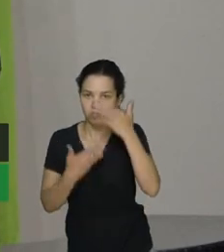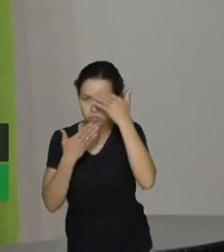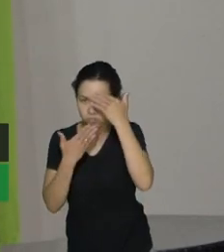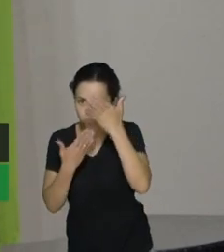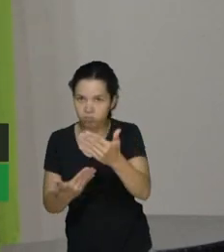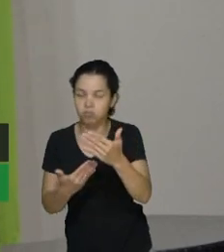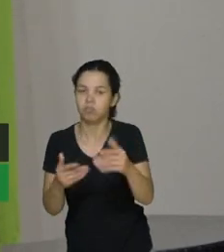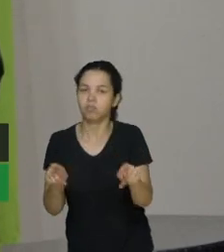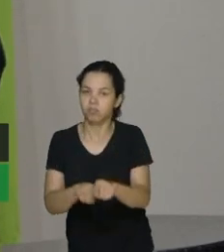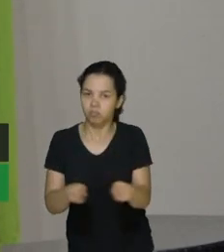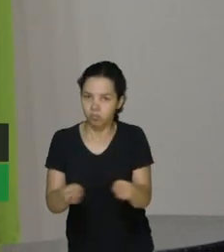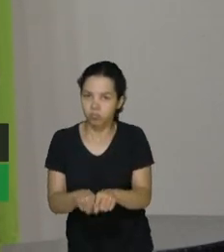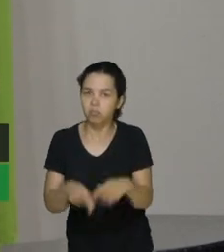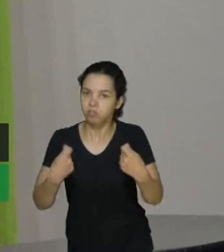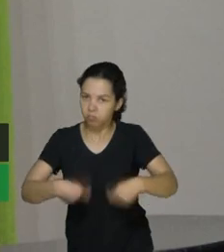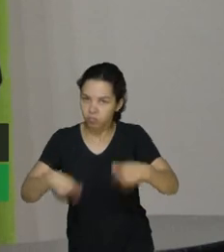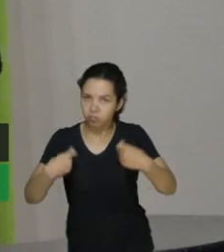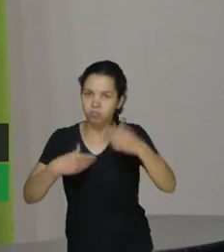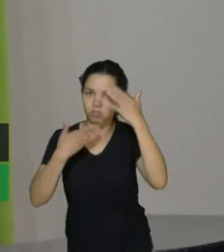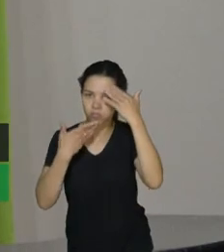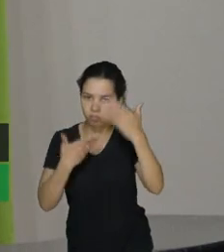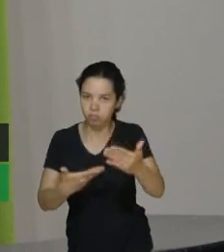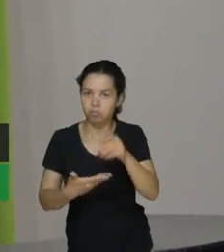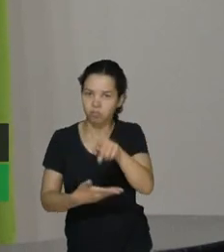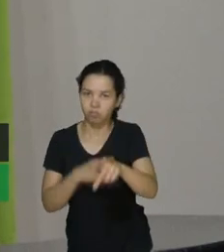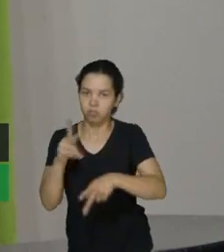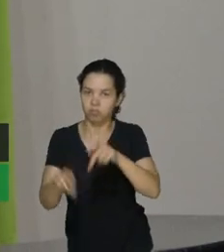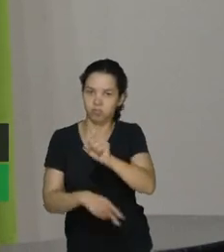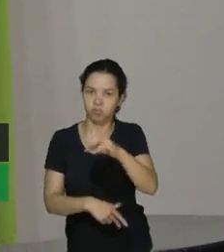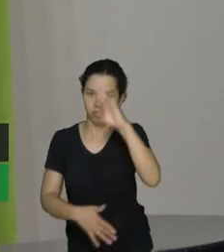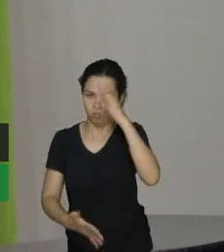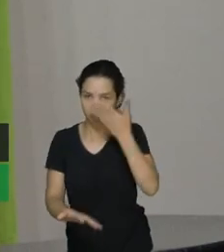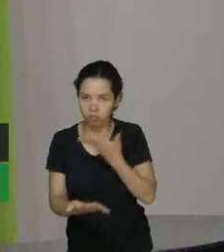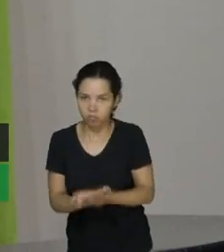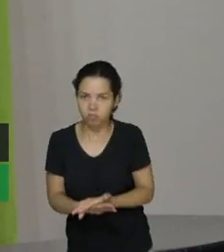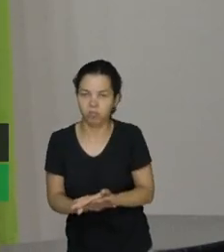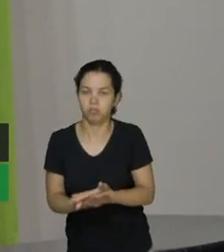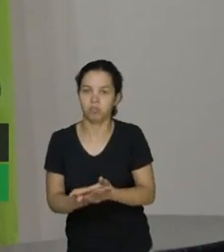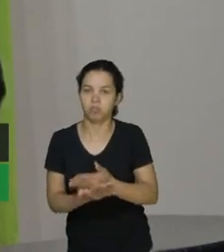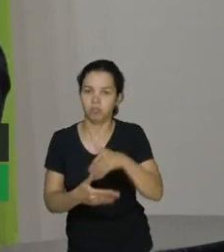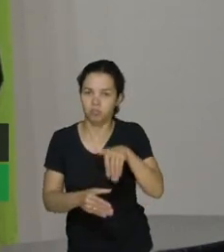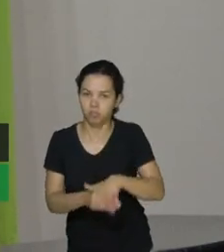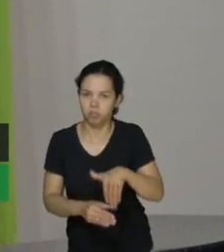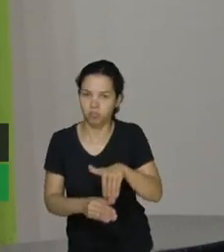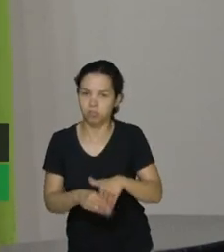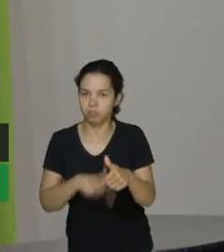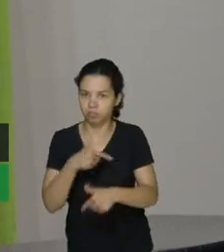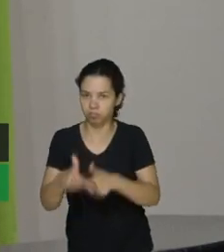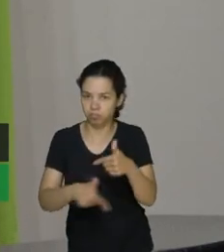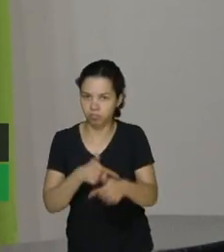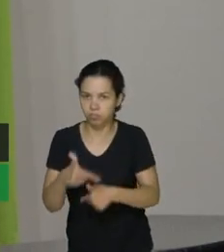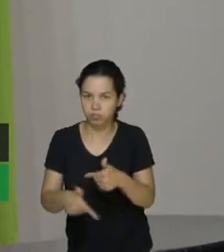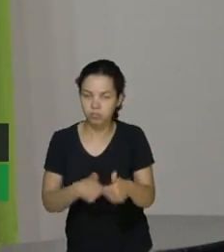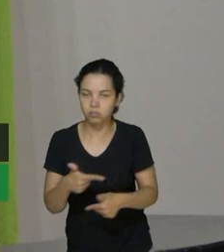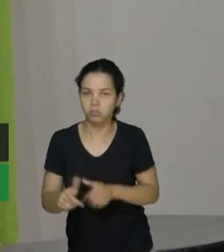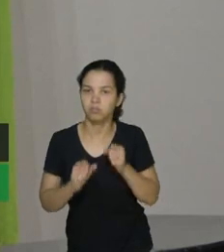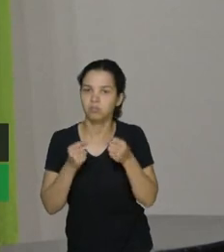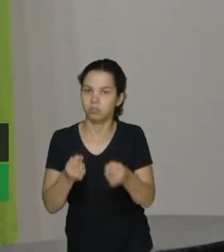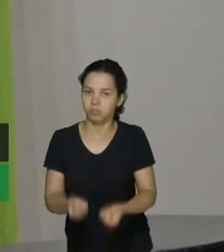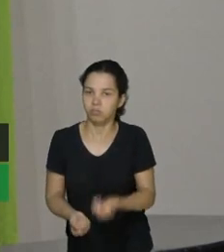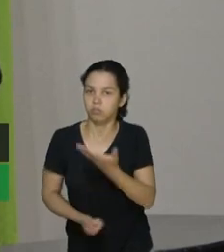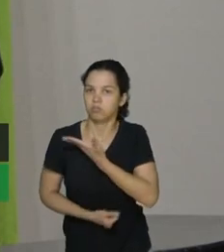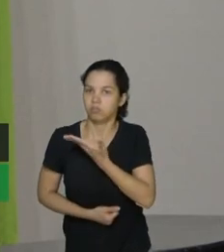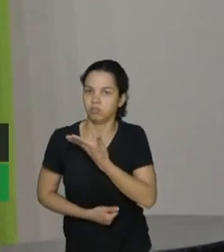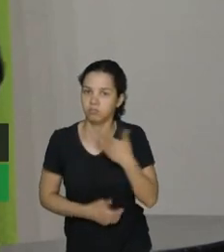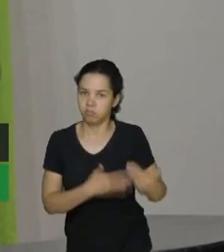você, catarinense, pela confiança, pelos votos, pelo trabalho, pela dedicação, pela amizade que nós